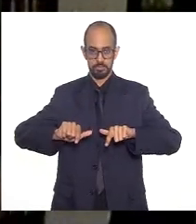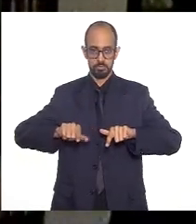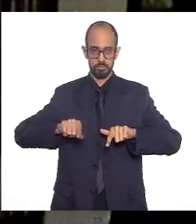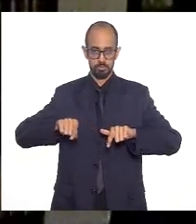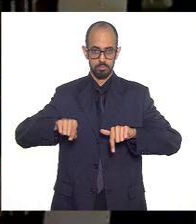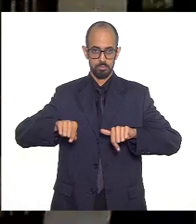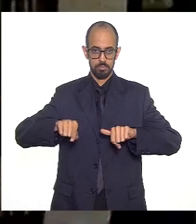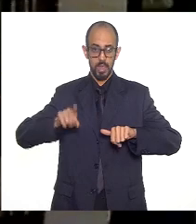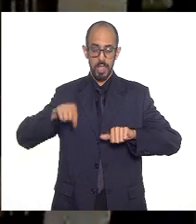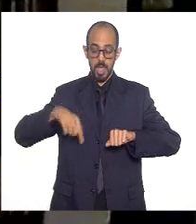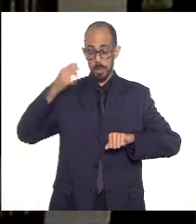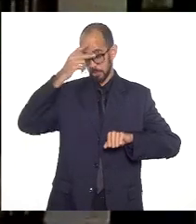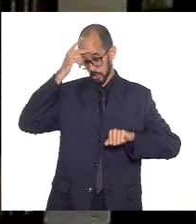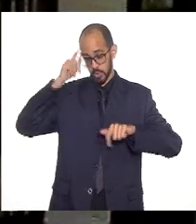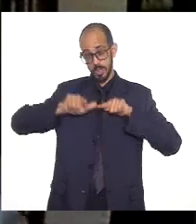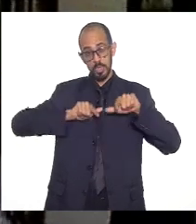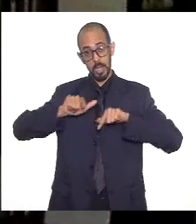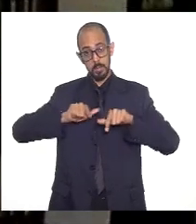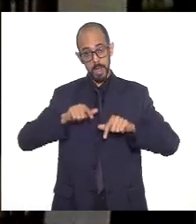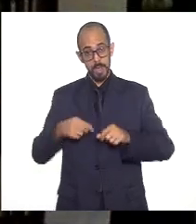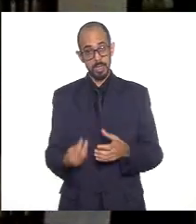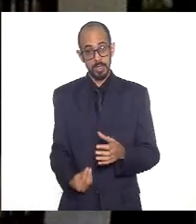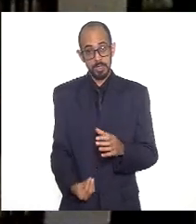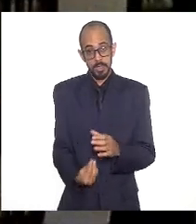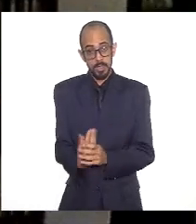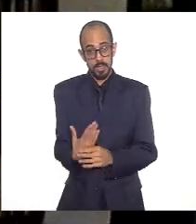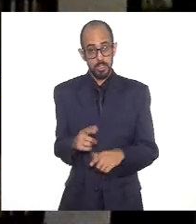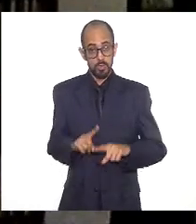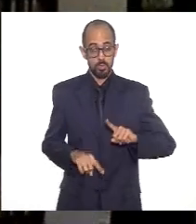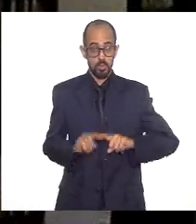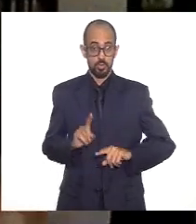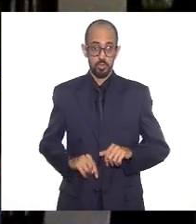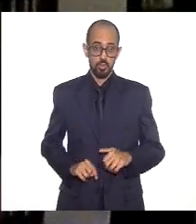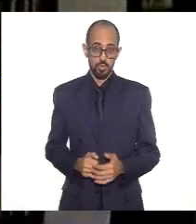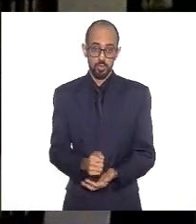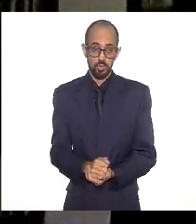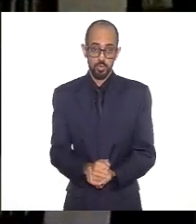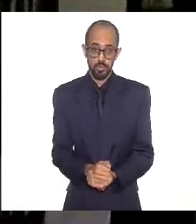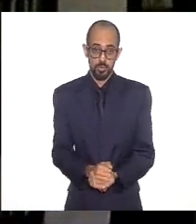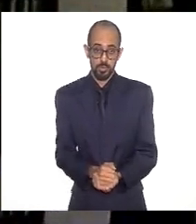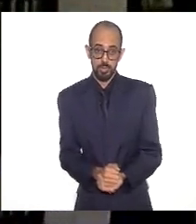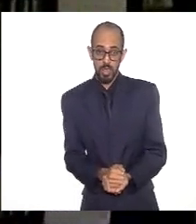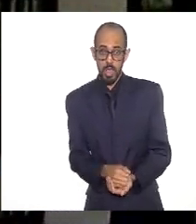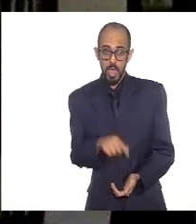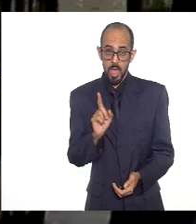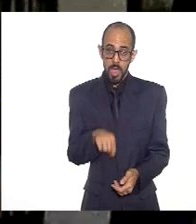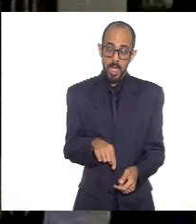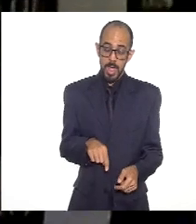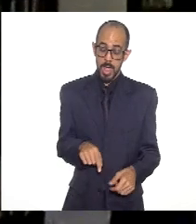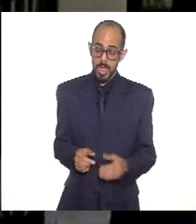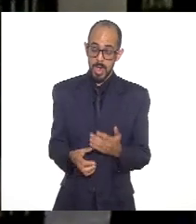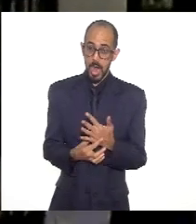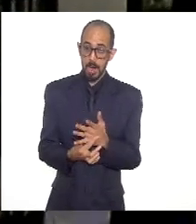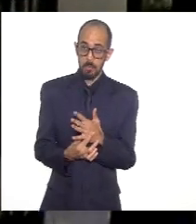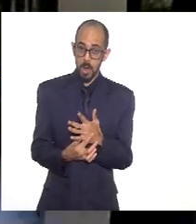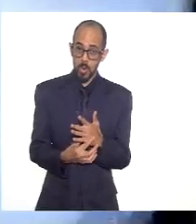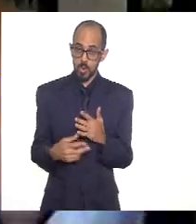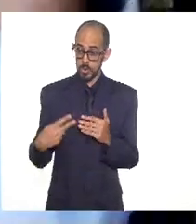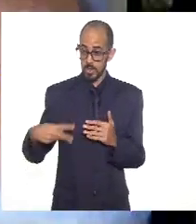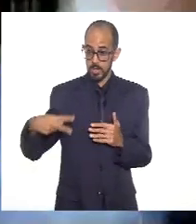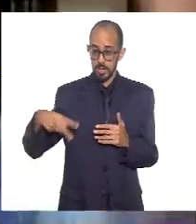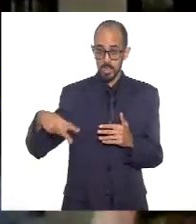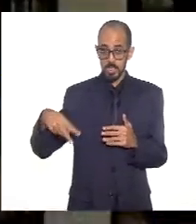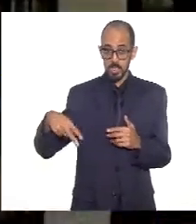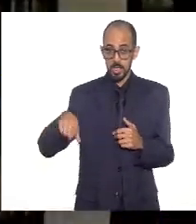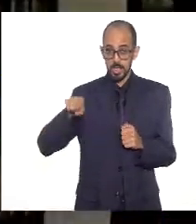É quem trabalha, é quem produz. É isso daí. Vai cair na mão daqueles que têm